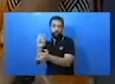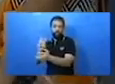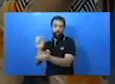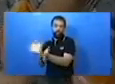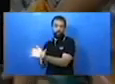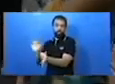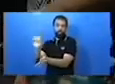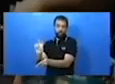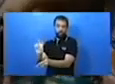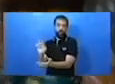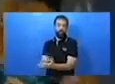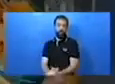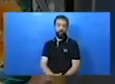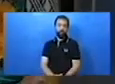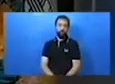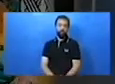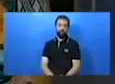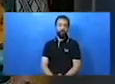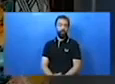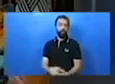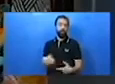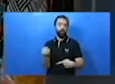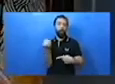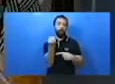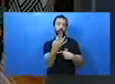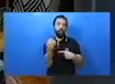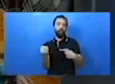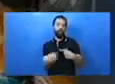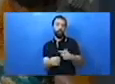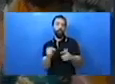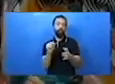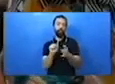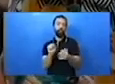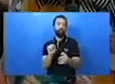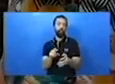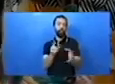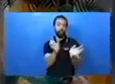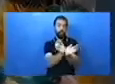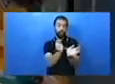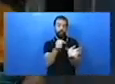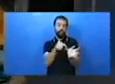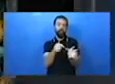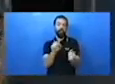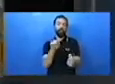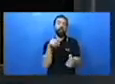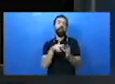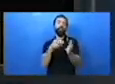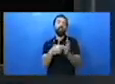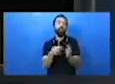20. Que fração representa cada grupo, se este foi dividido em